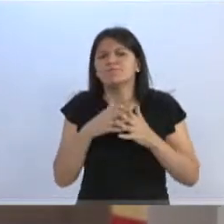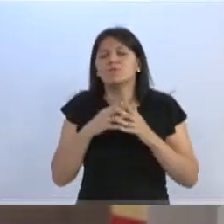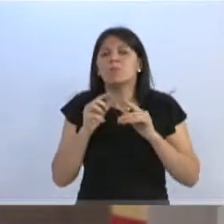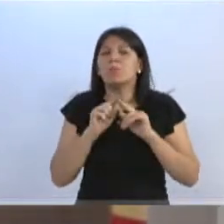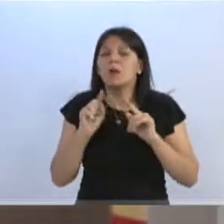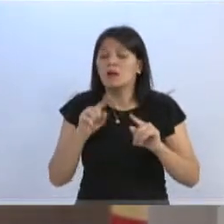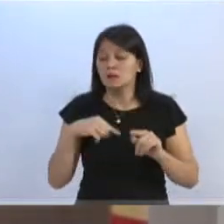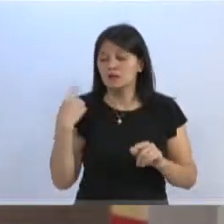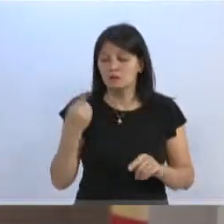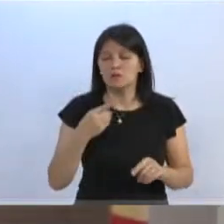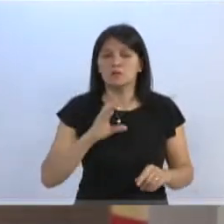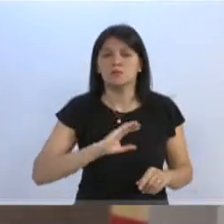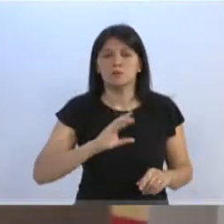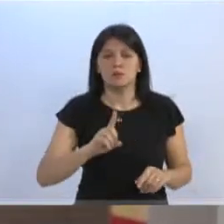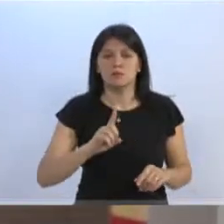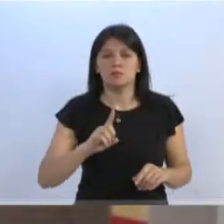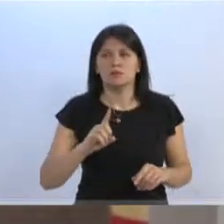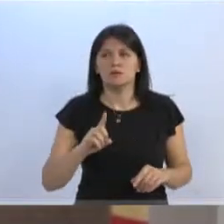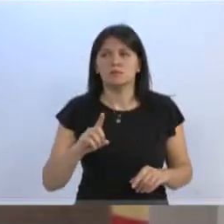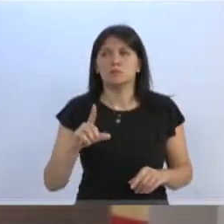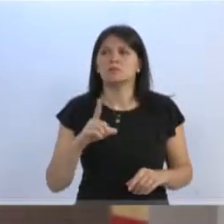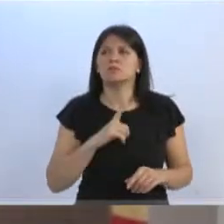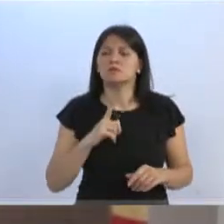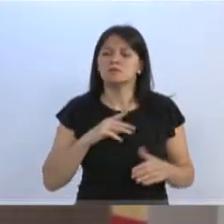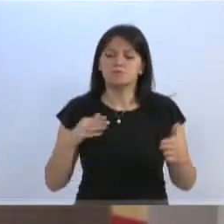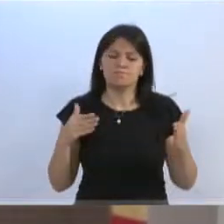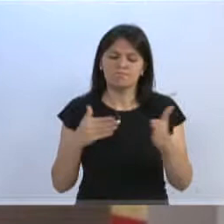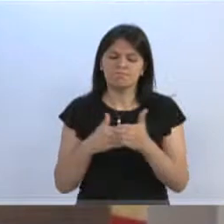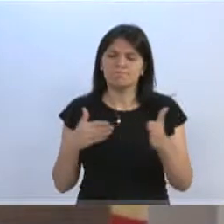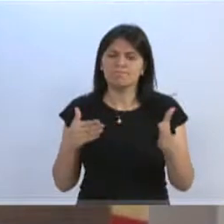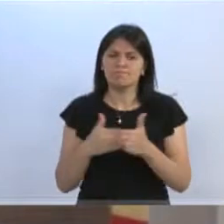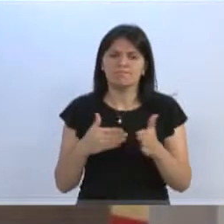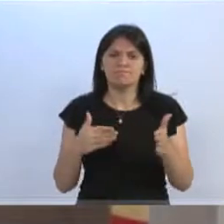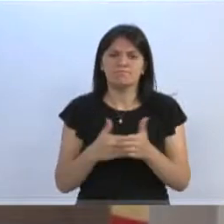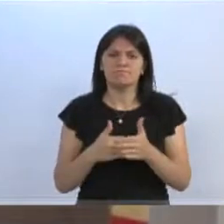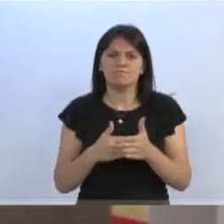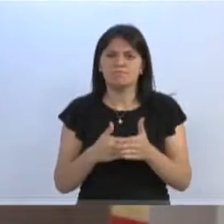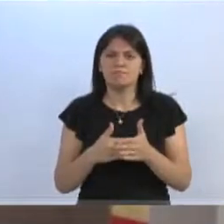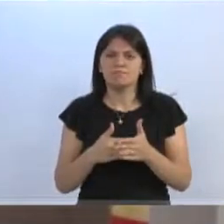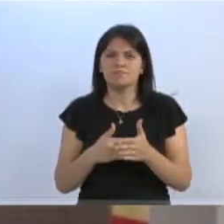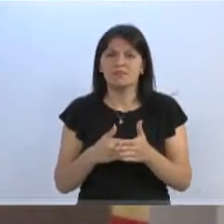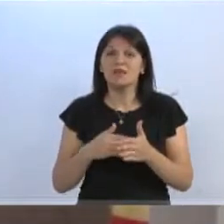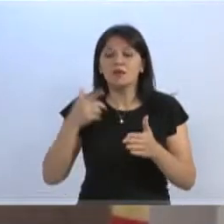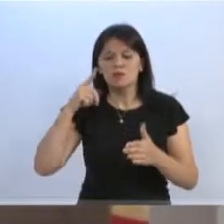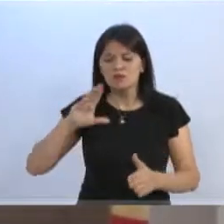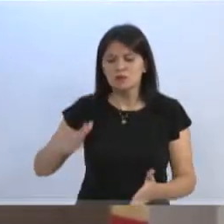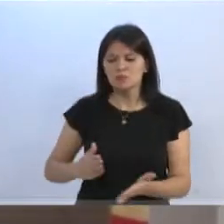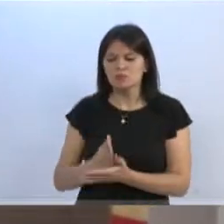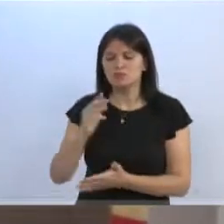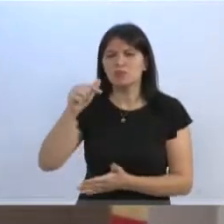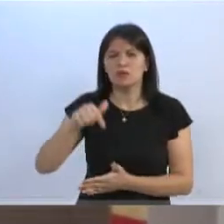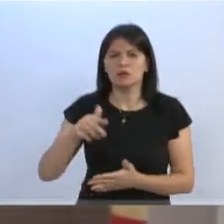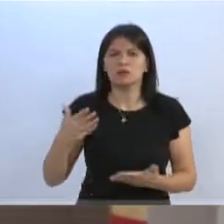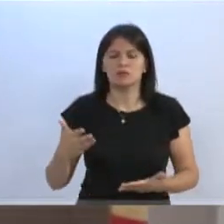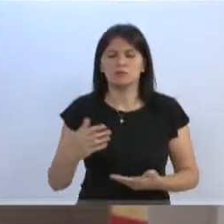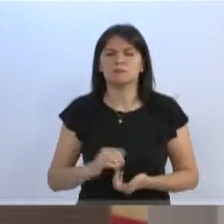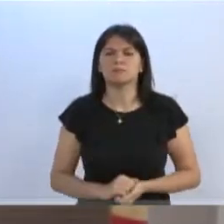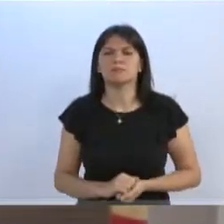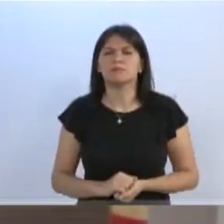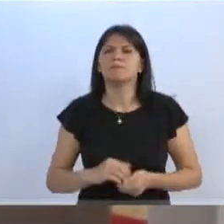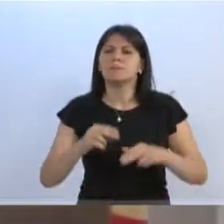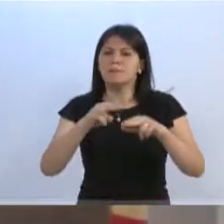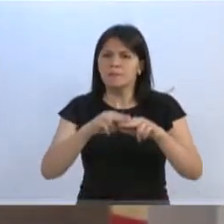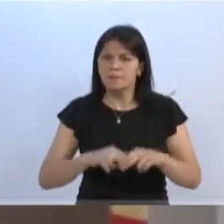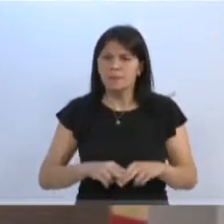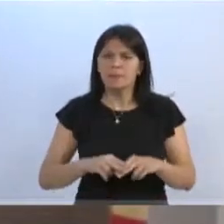como coordenadores, nós temos alguns limites que podemos superar aqui. Então, por isso,